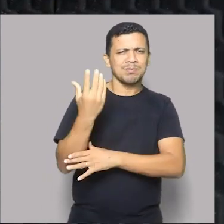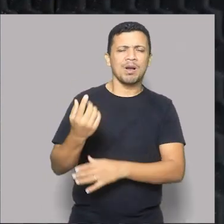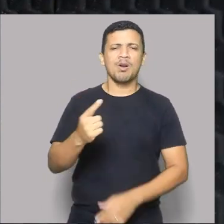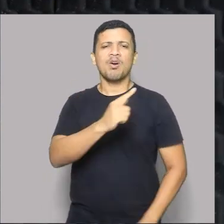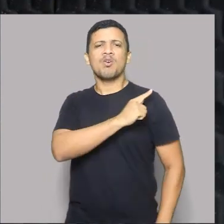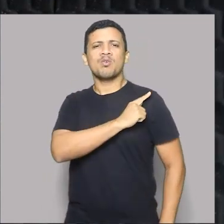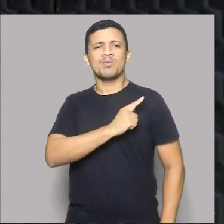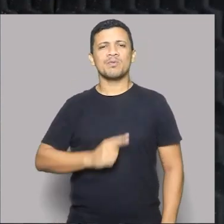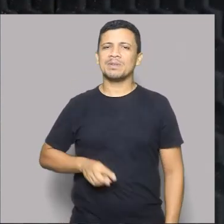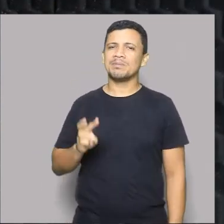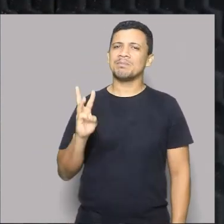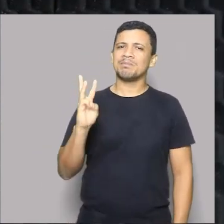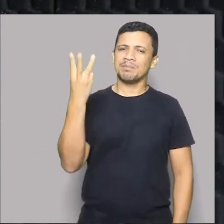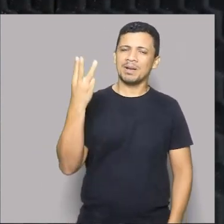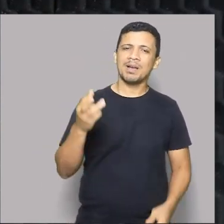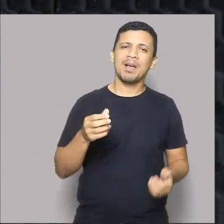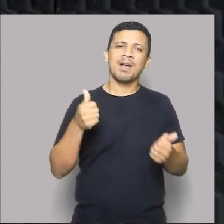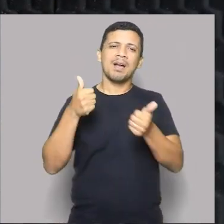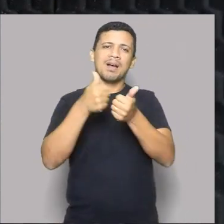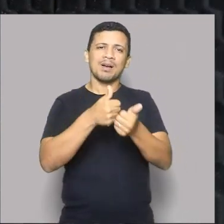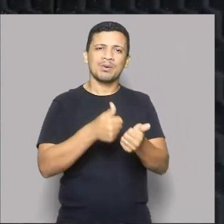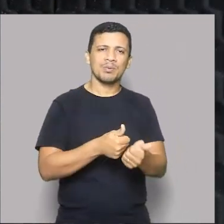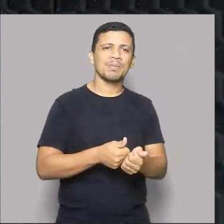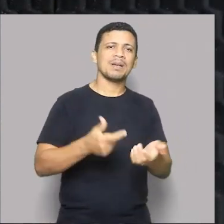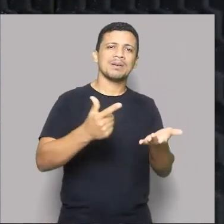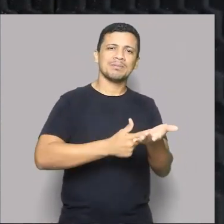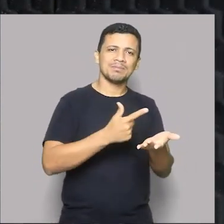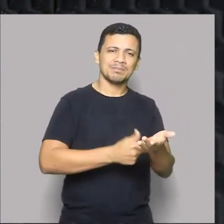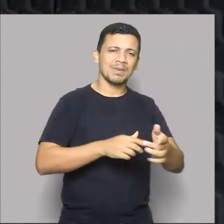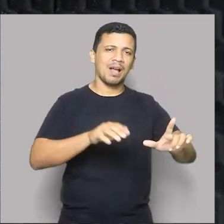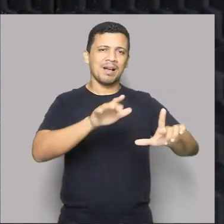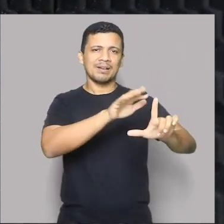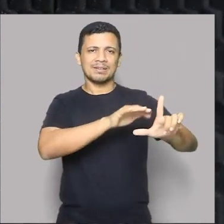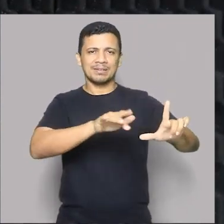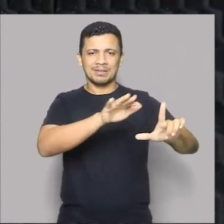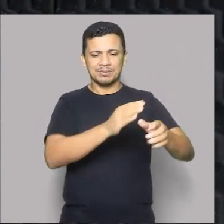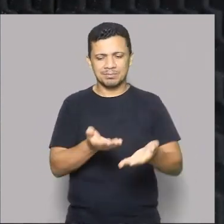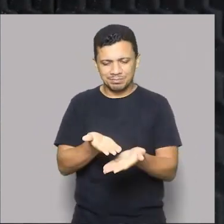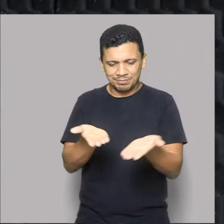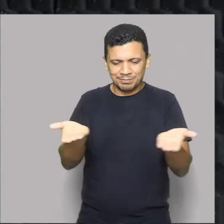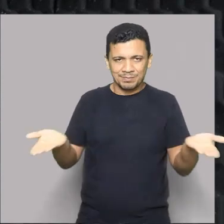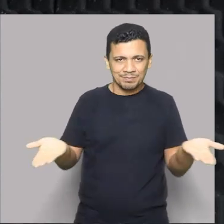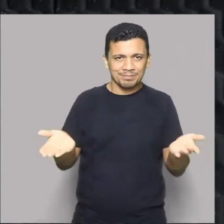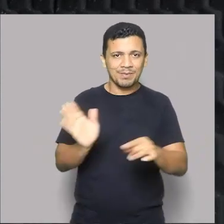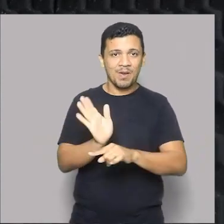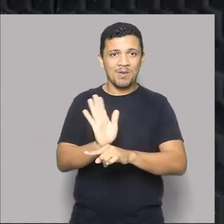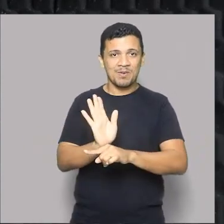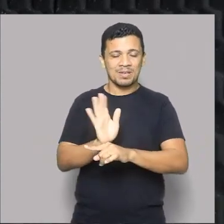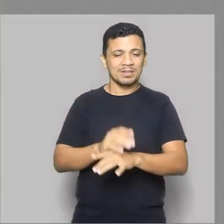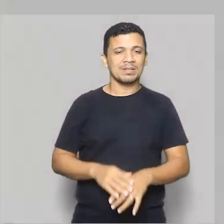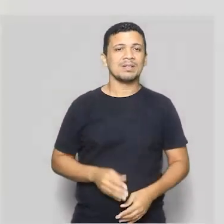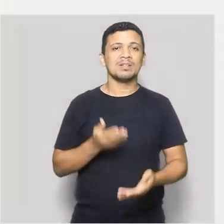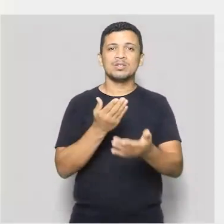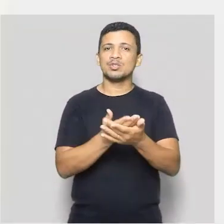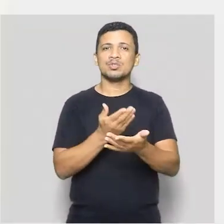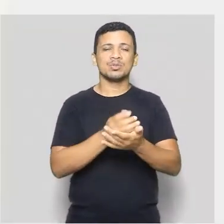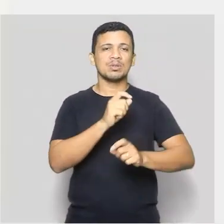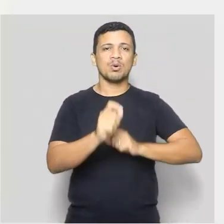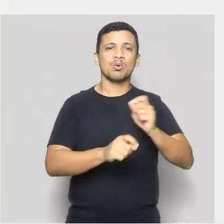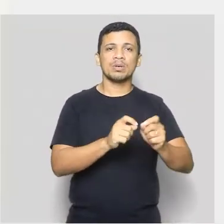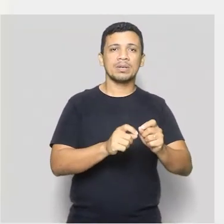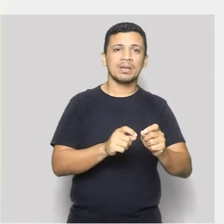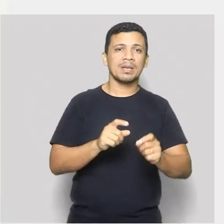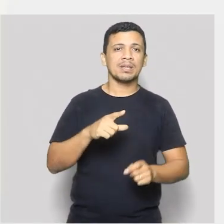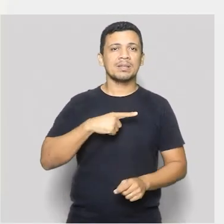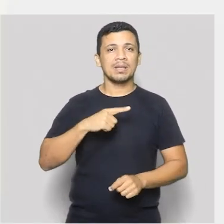acompanhar a sua apostila pelo QR Code ou pela descrição. Na aula de hoje, nós vamos estudar um dos recortes temáticos.